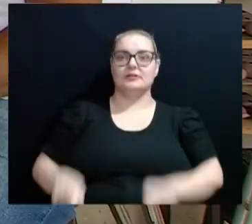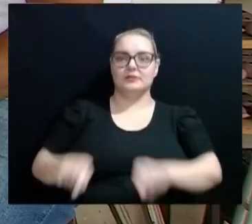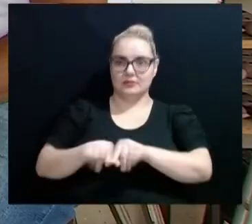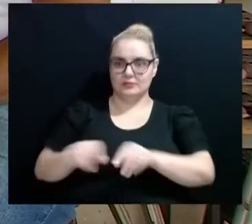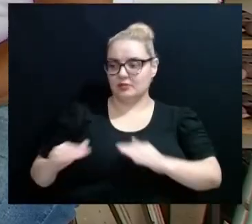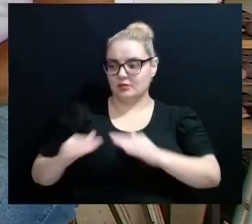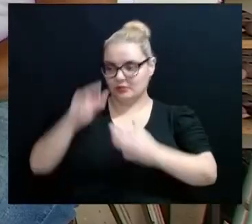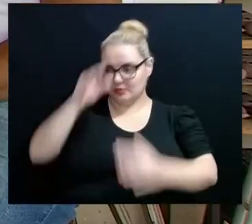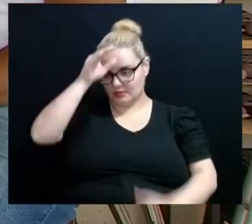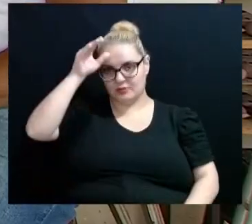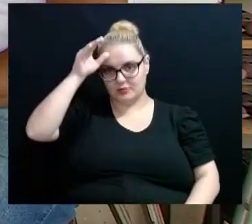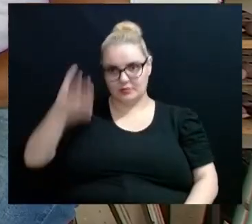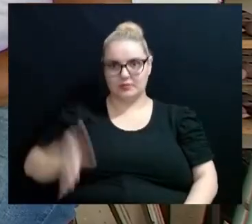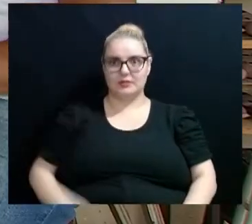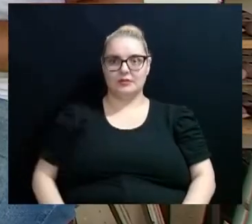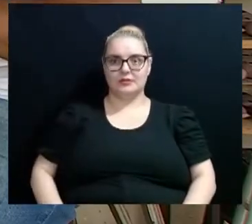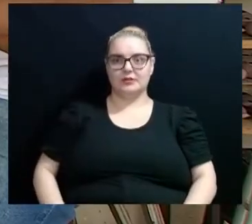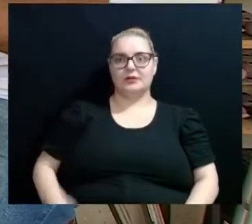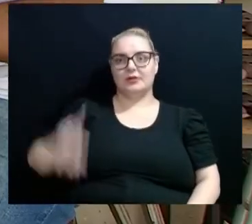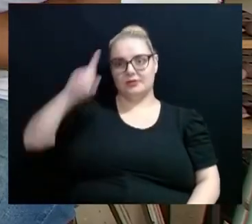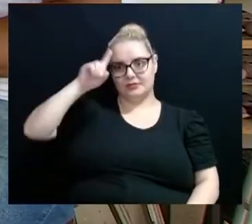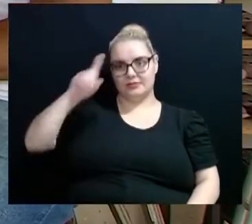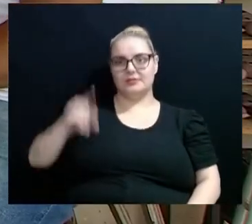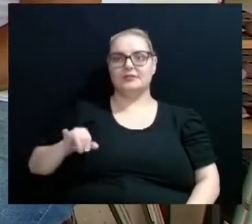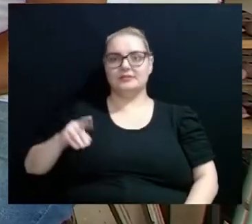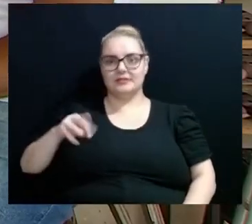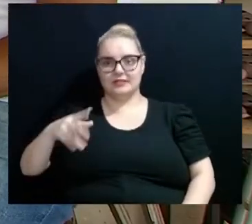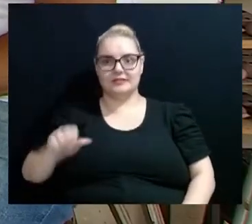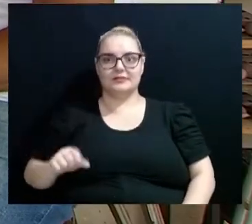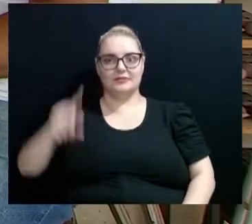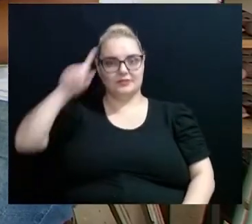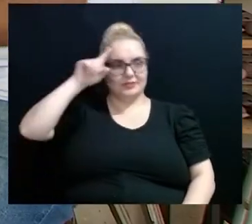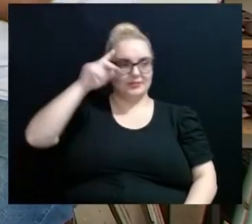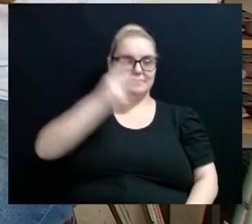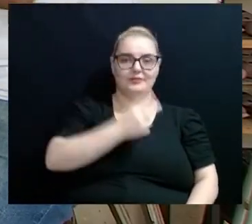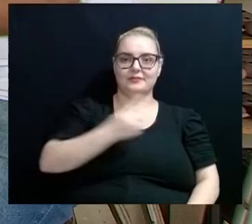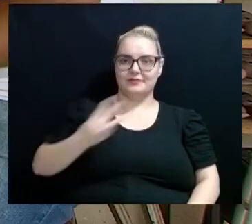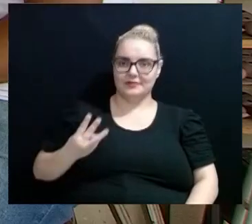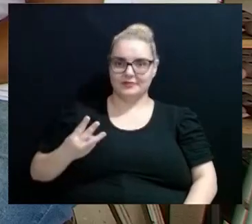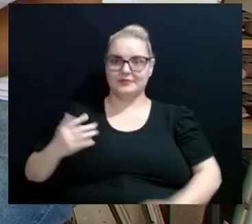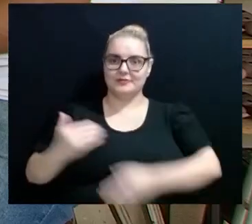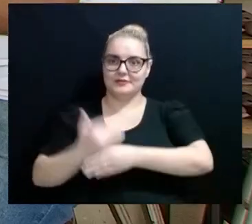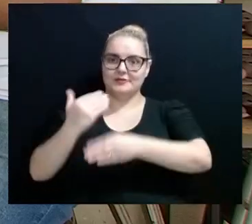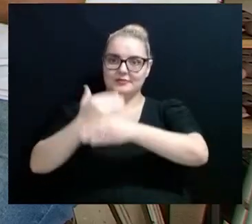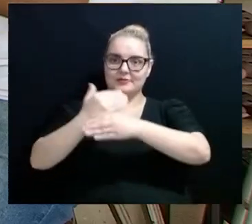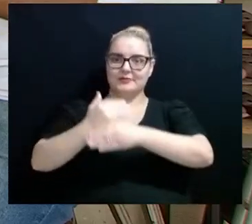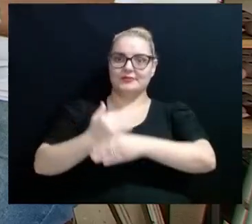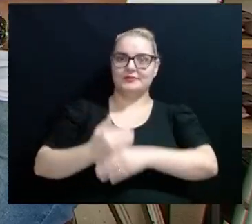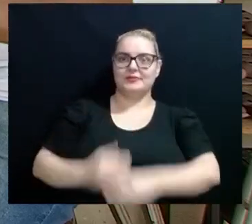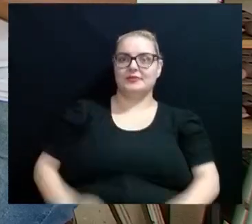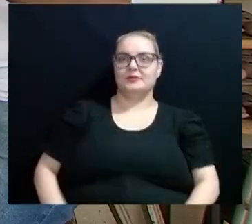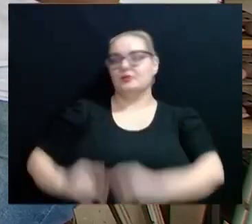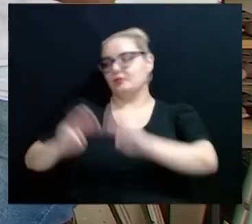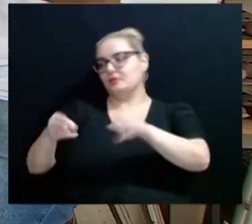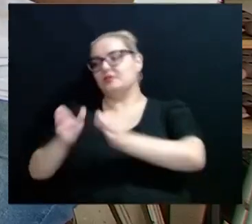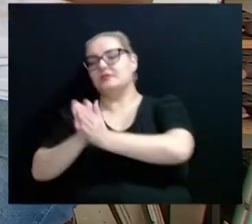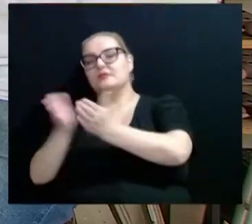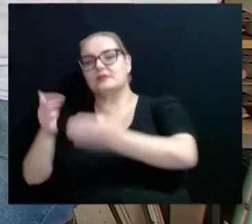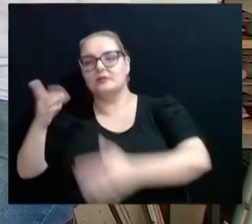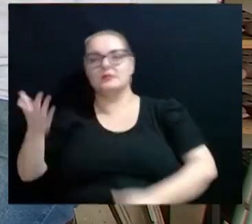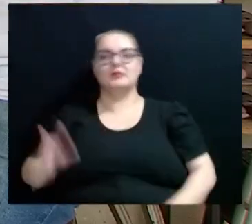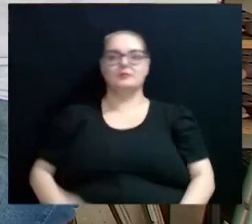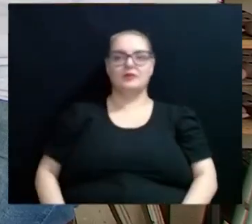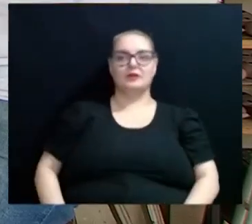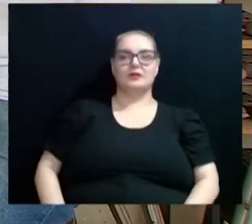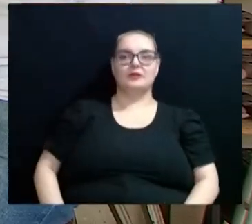cronograma afinado, inclusive alinhado com o cliente. Sim. Tal dia eu vou fazer a instalação, no dia 23 eu vou fazer uma reforma